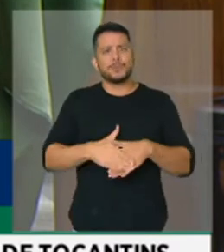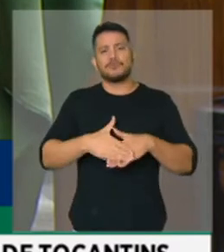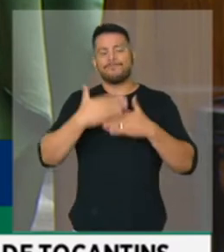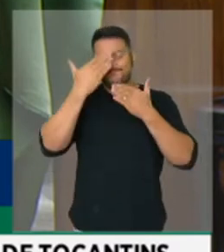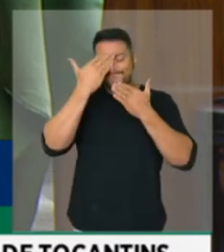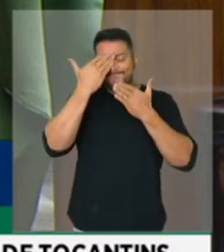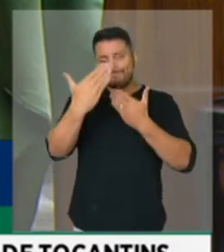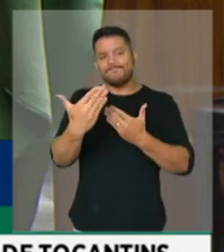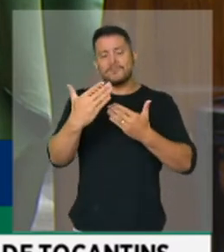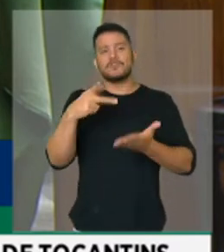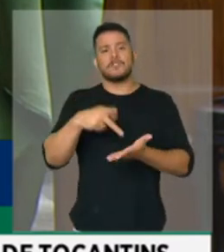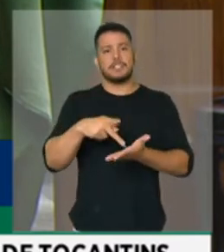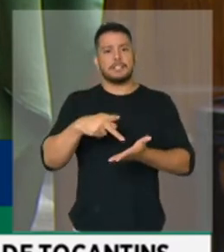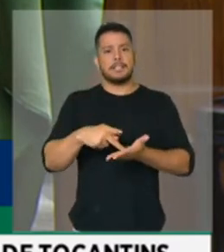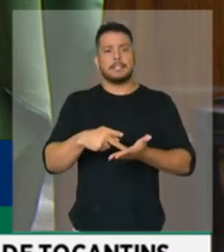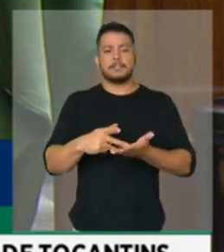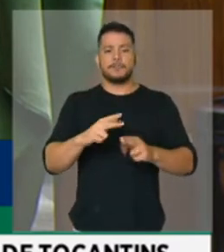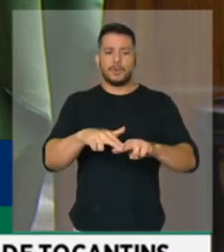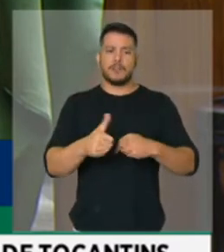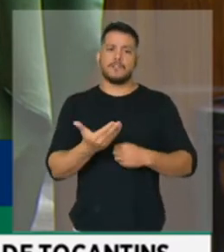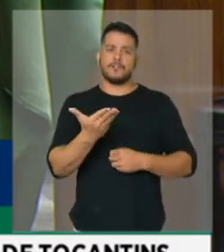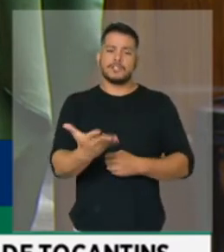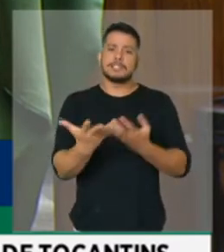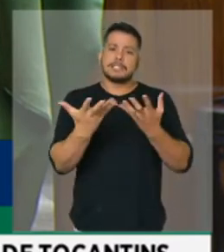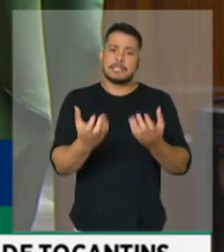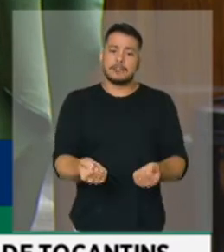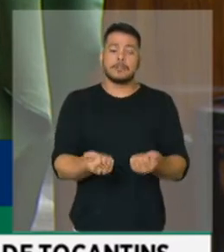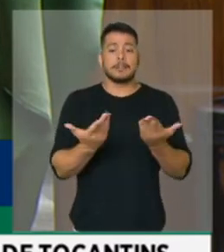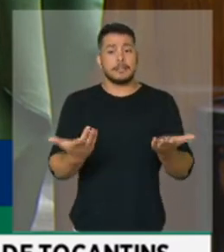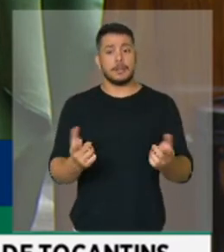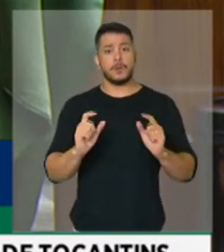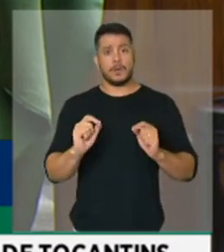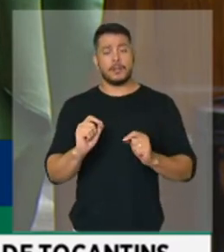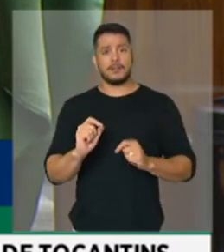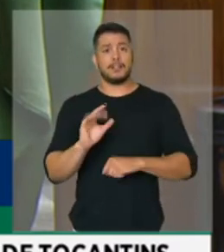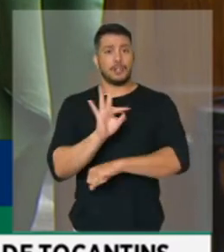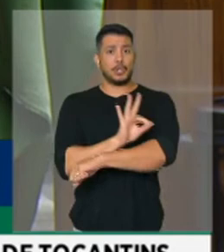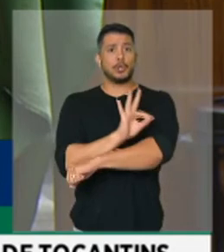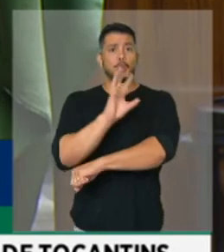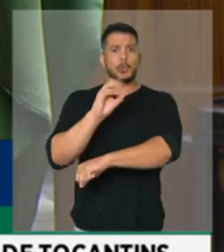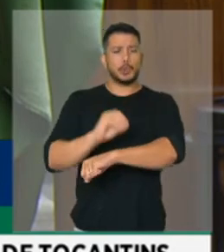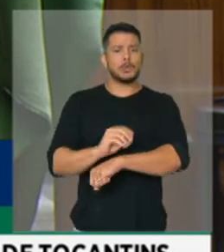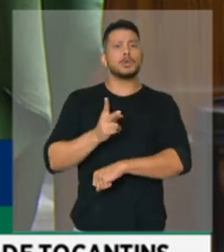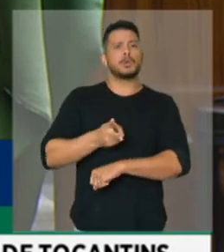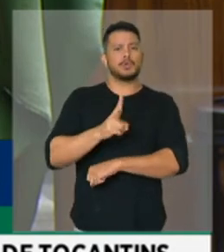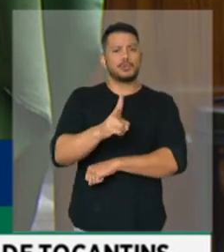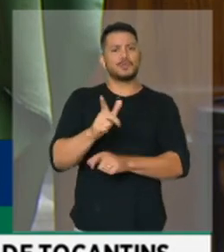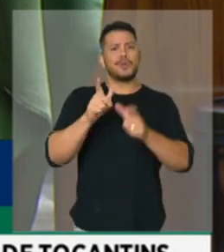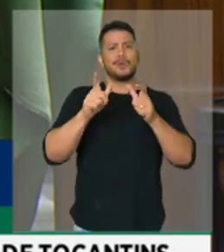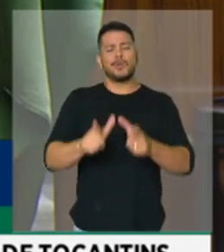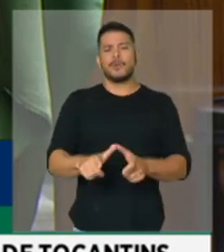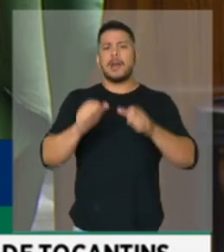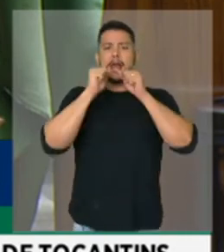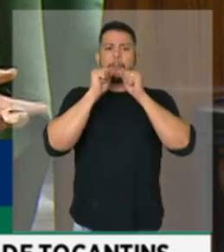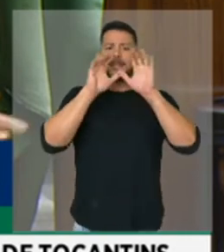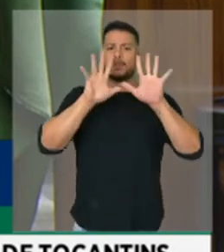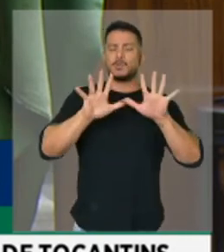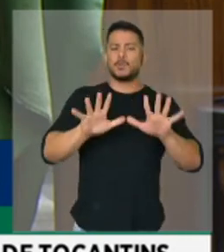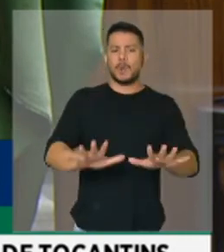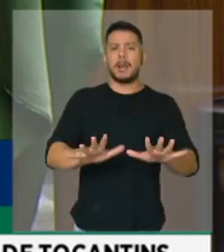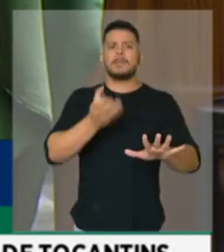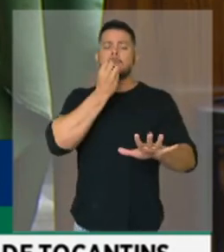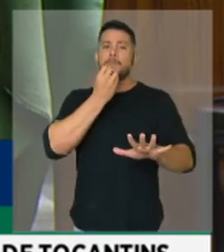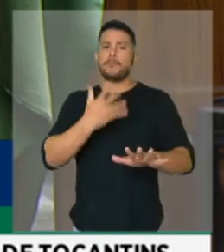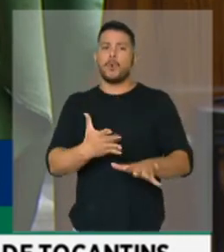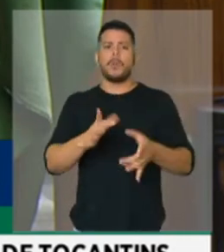quero agradecer a cada um de vocês e dizer que meu Tocantins continua lá, uma terra abençoada, iluminada, de braços abertos